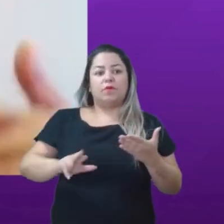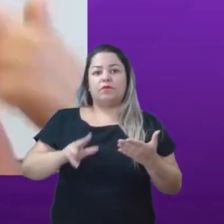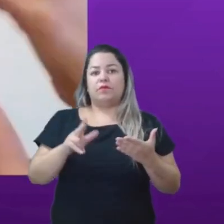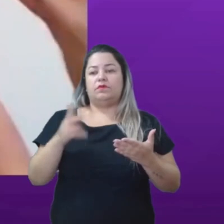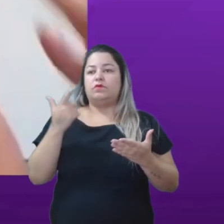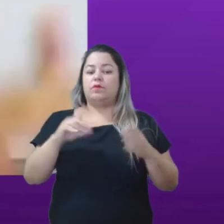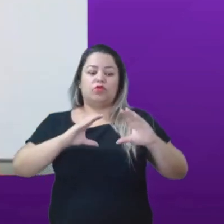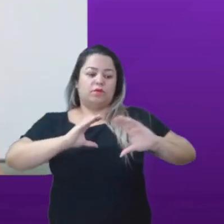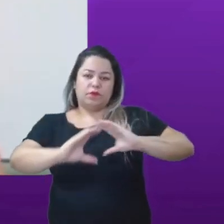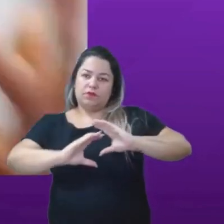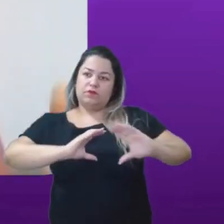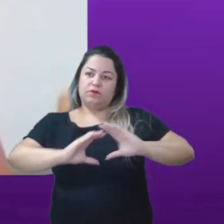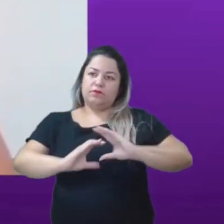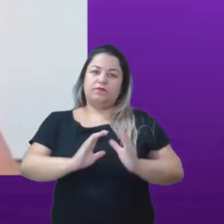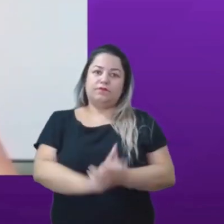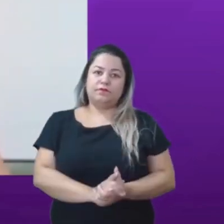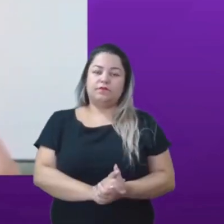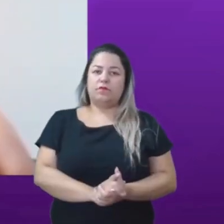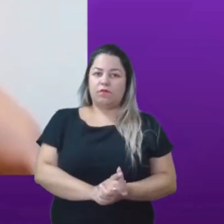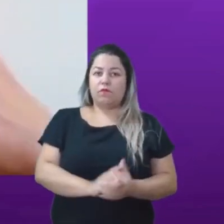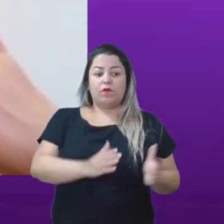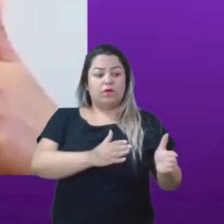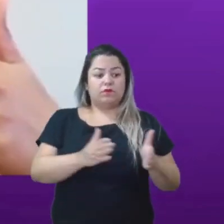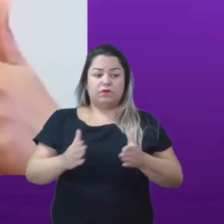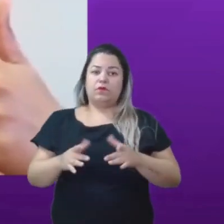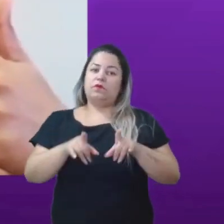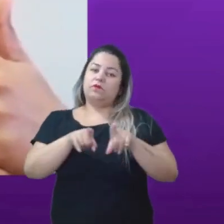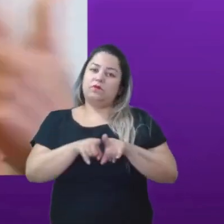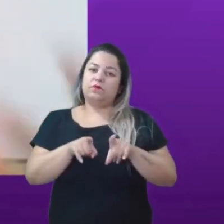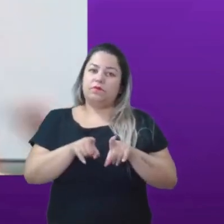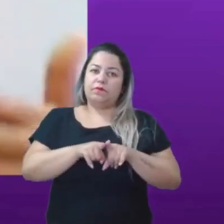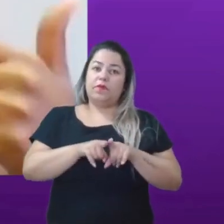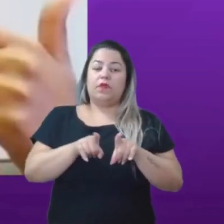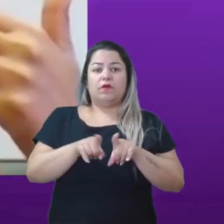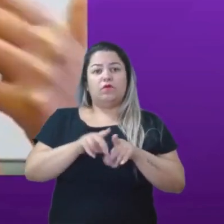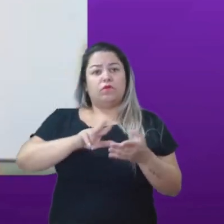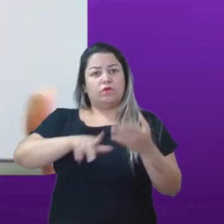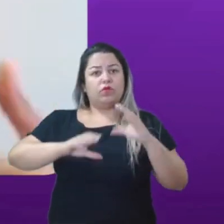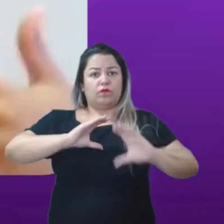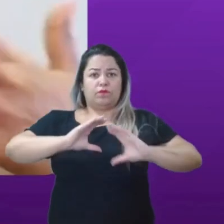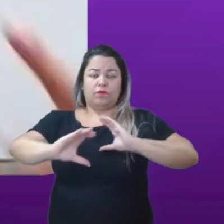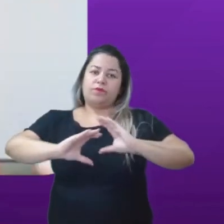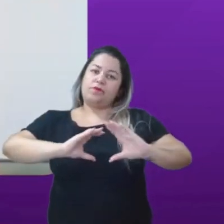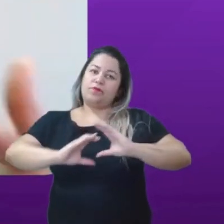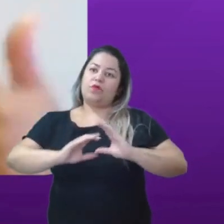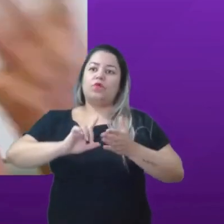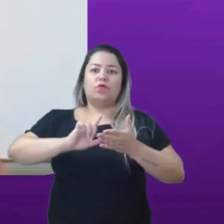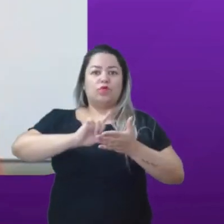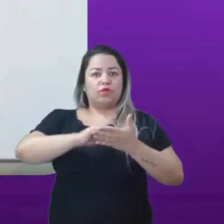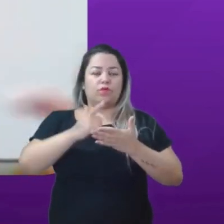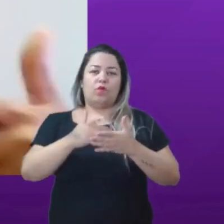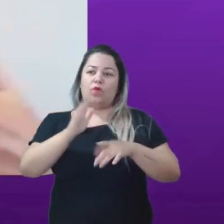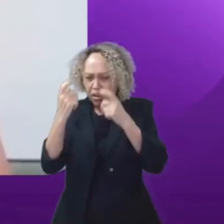de comunicação e aí de aparelhos ideológicos como os meios de comunicação, os jornais, os